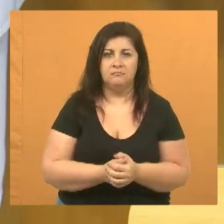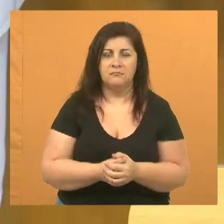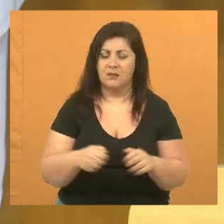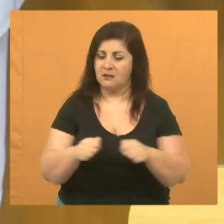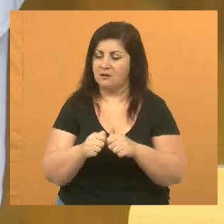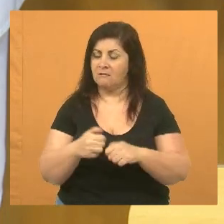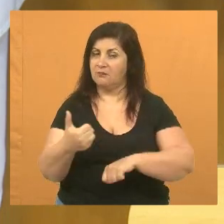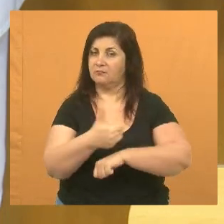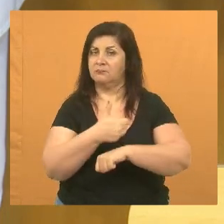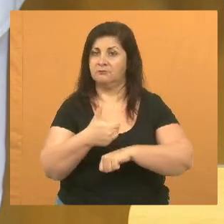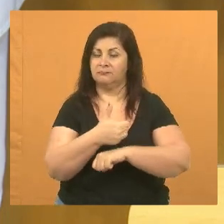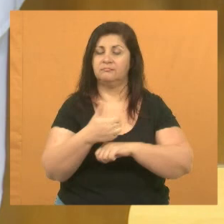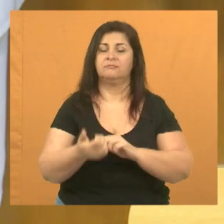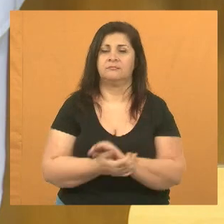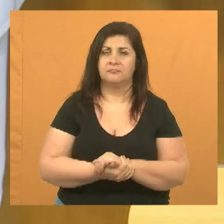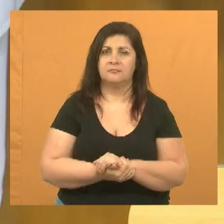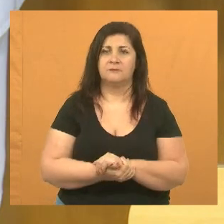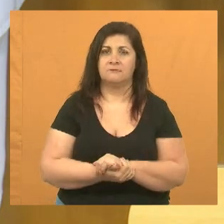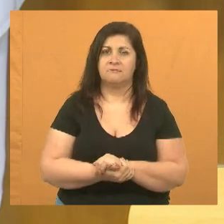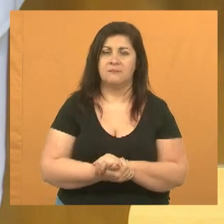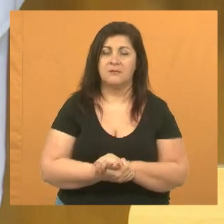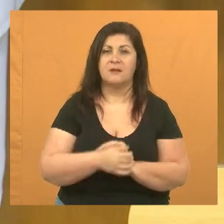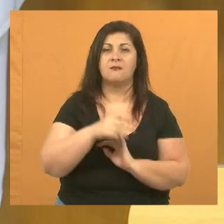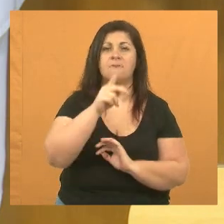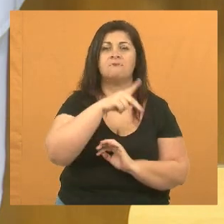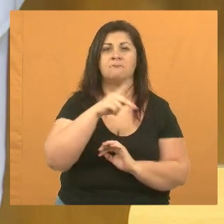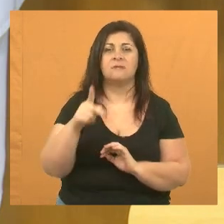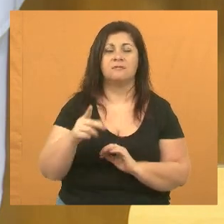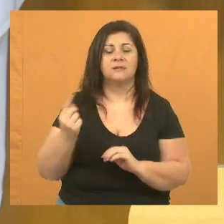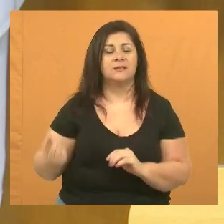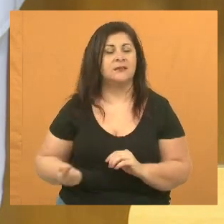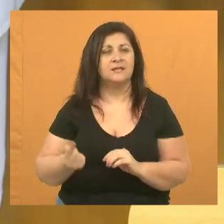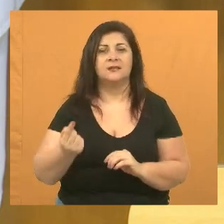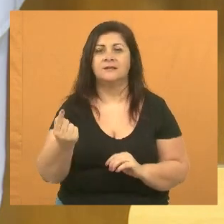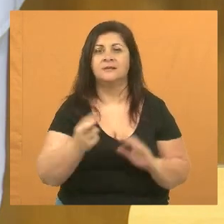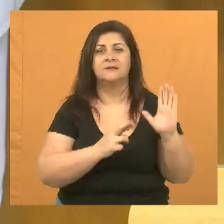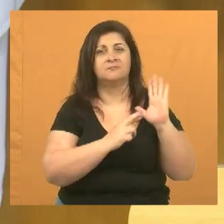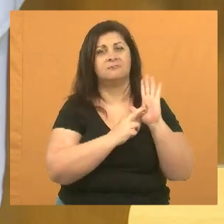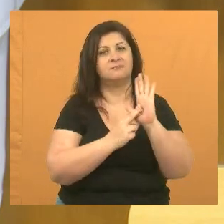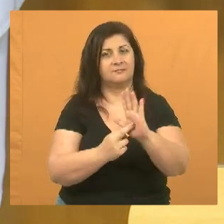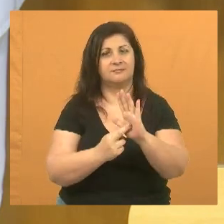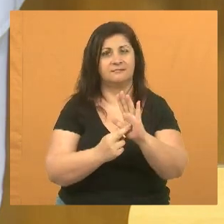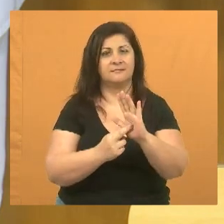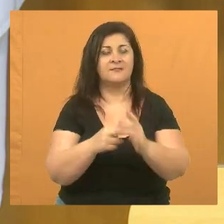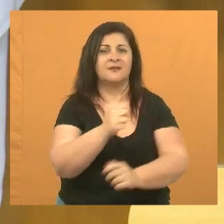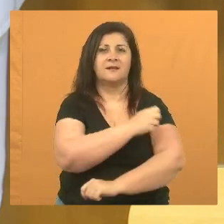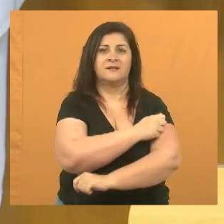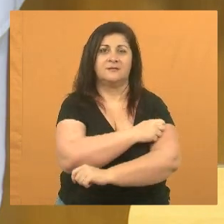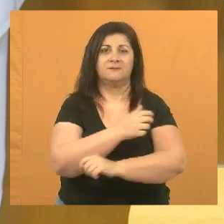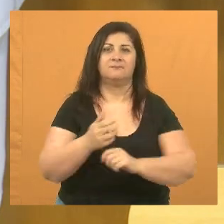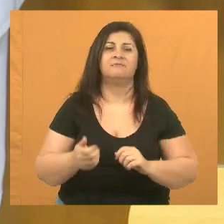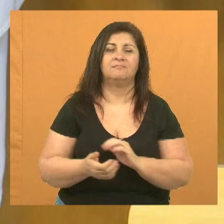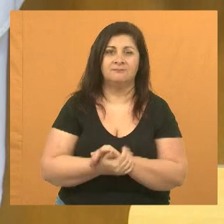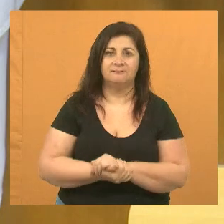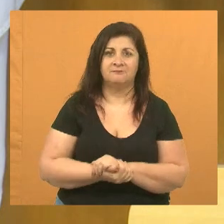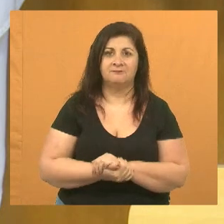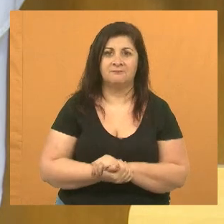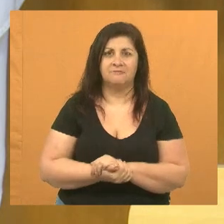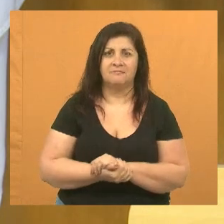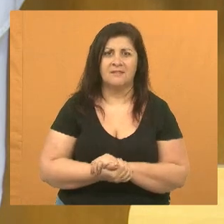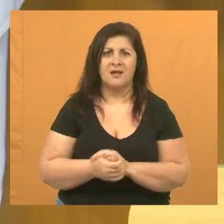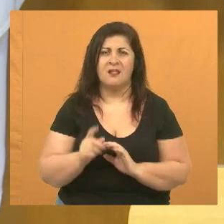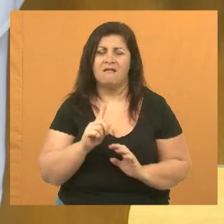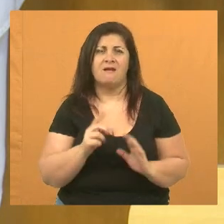profissão. Então, o professor eternamente é uma referência para os alunos. E não